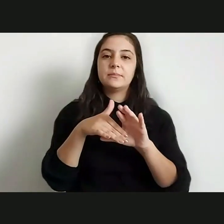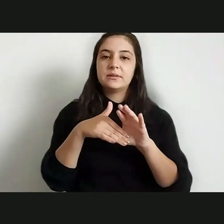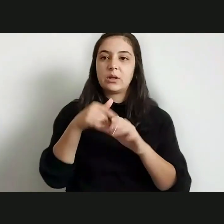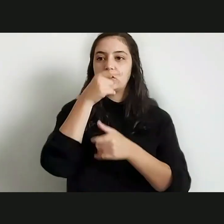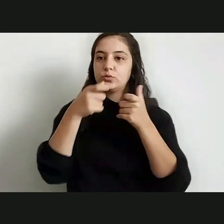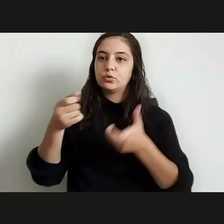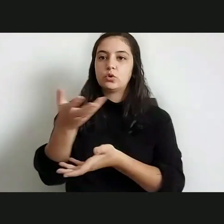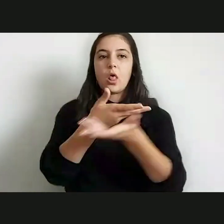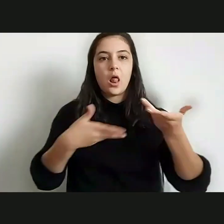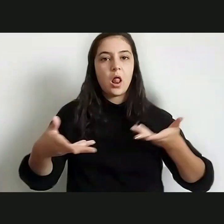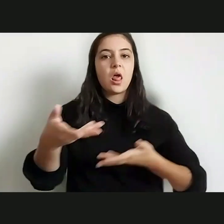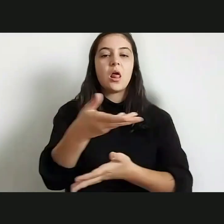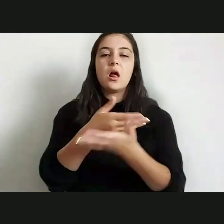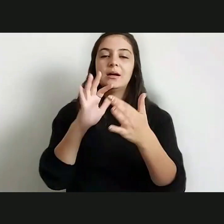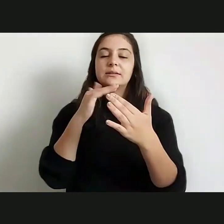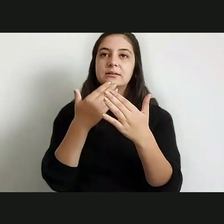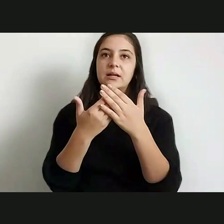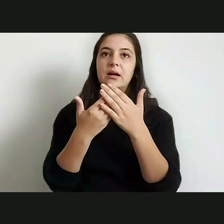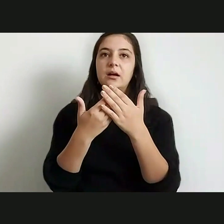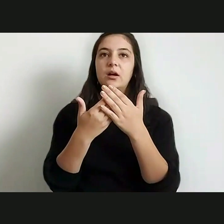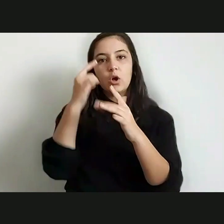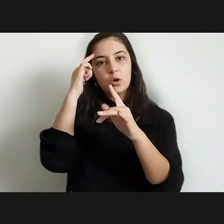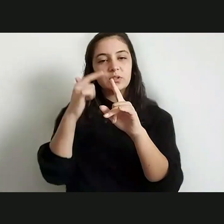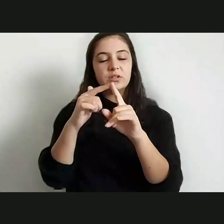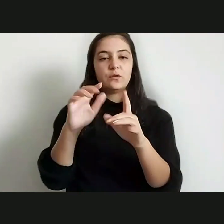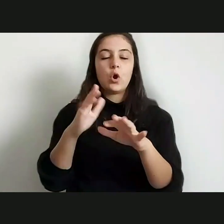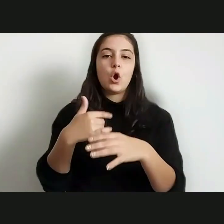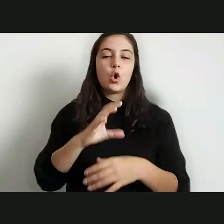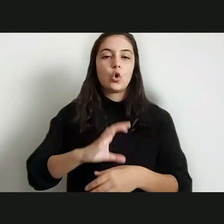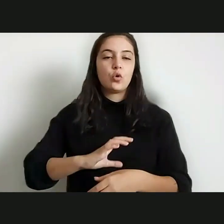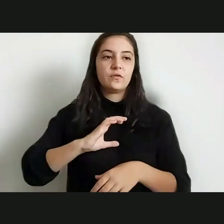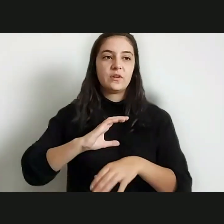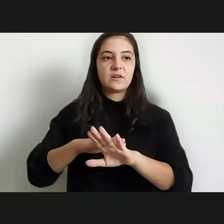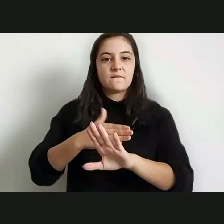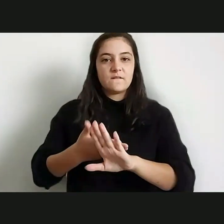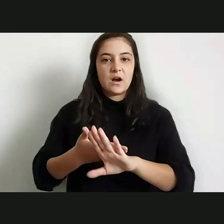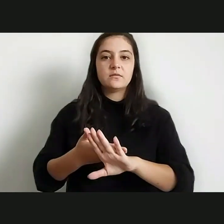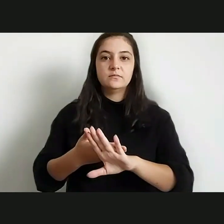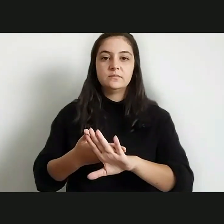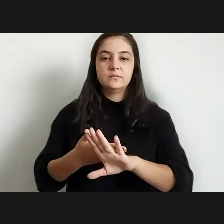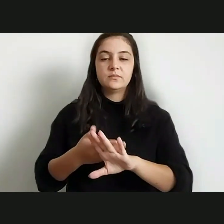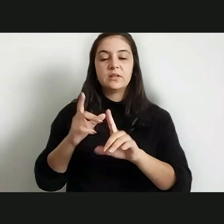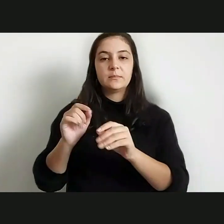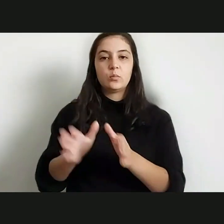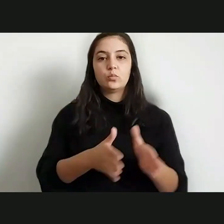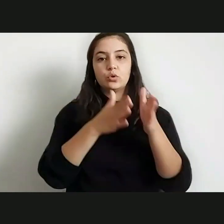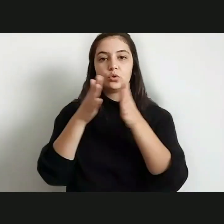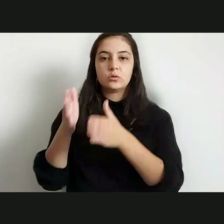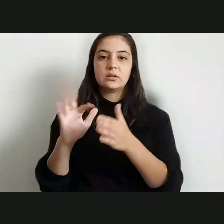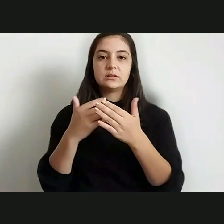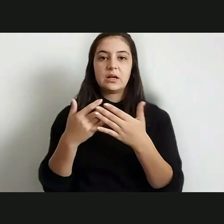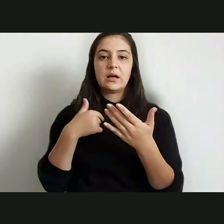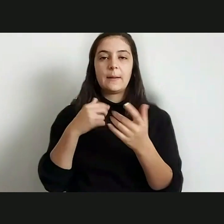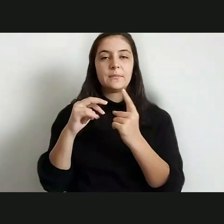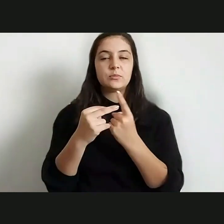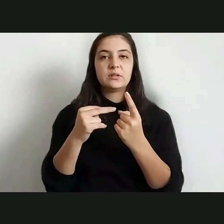cidadãos e das cidadãs contribui para reforçar a confiança nas instituições públicas e, por outro lado, também para nos darem a sua perspectiva